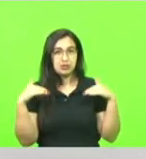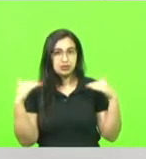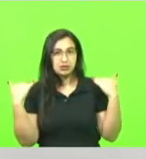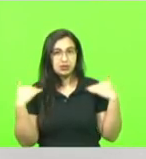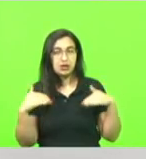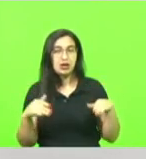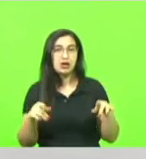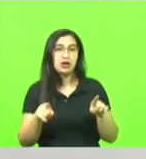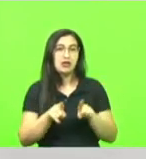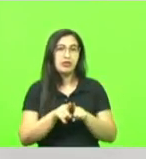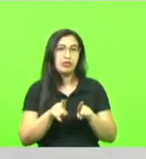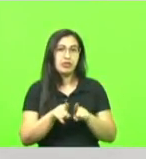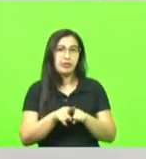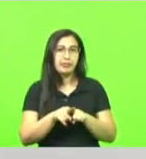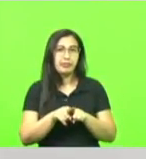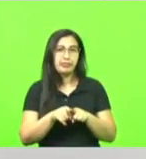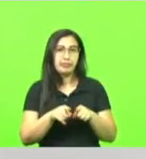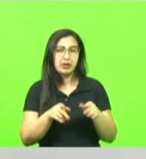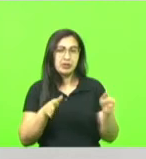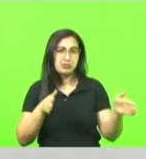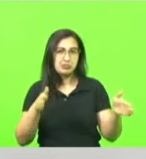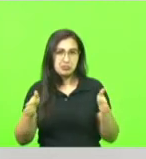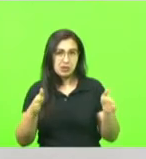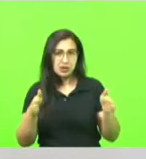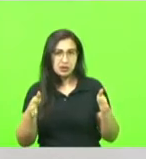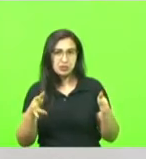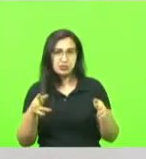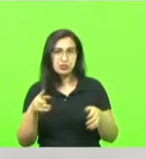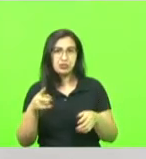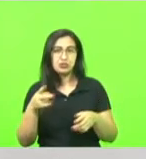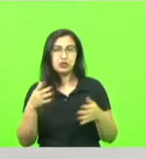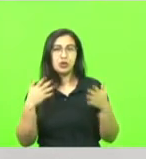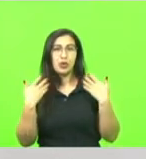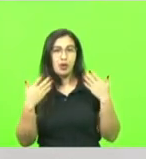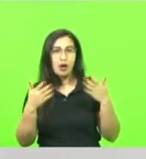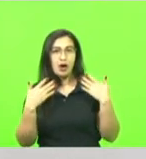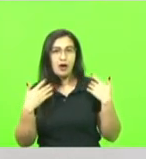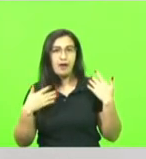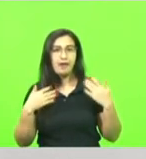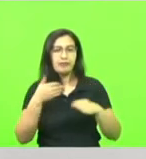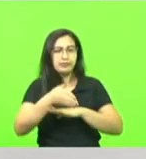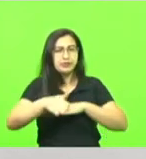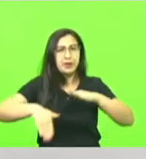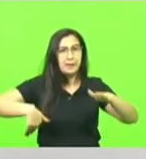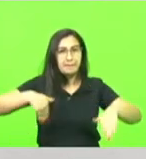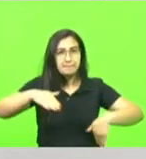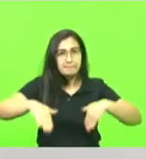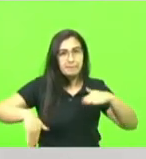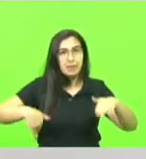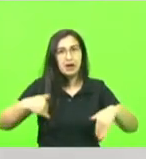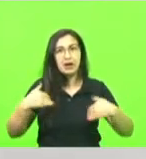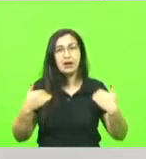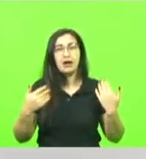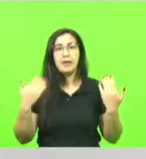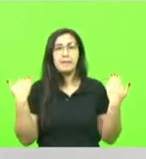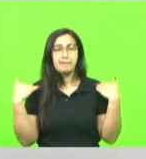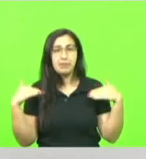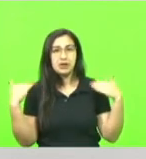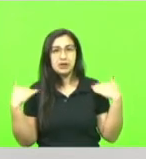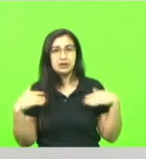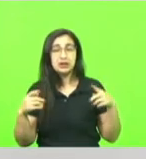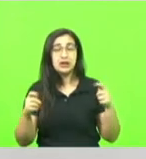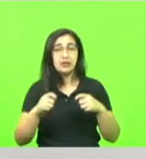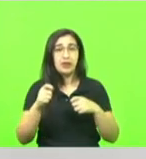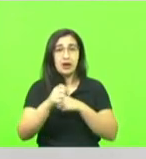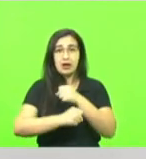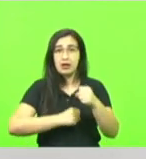mais na época de temporada de veraneio, de praias, terá a oportunidade do ano todo